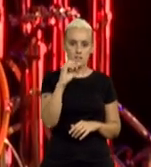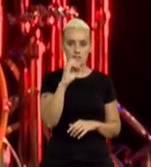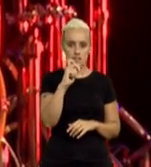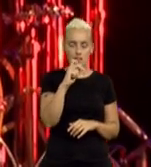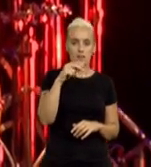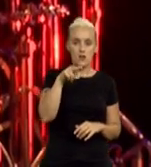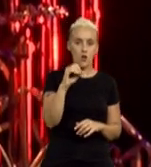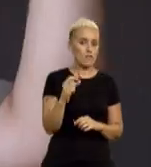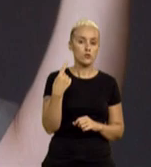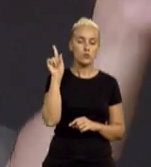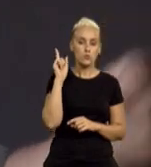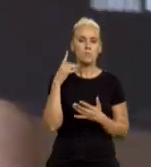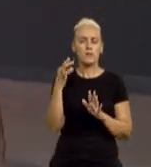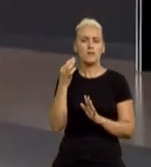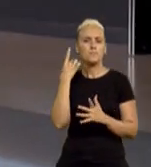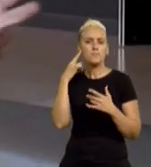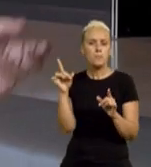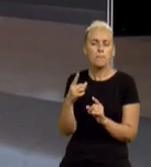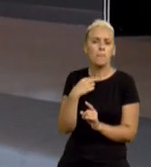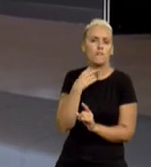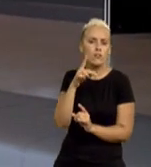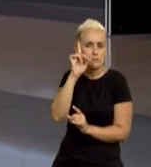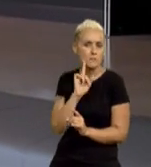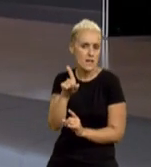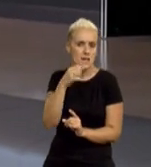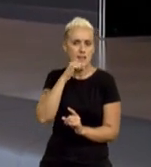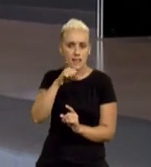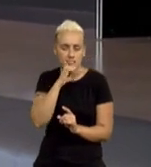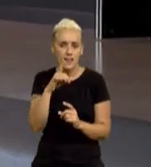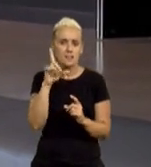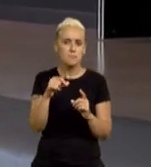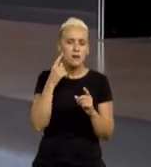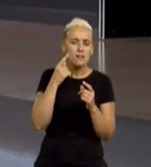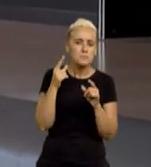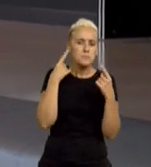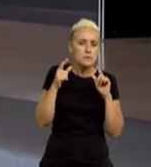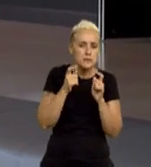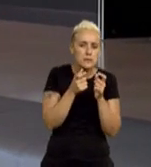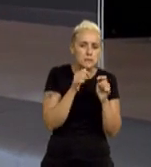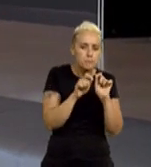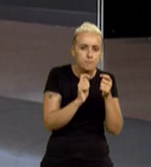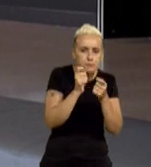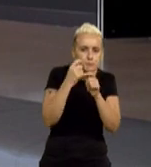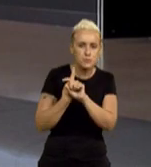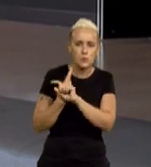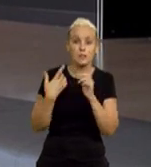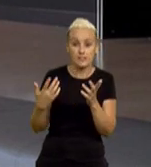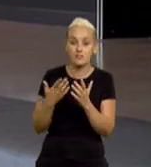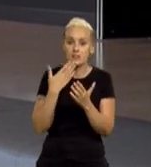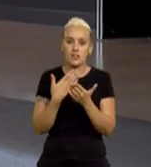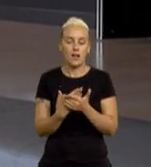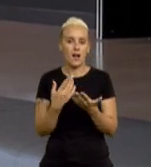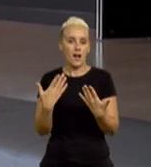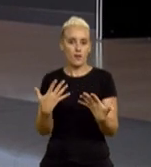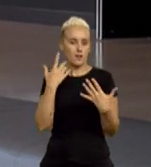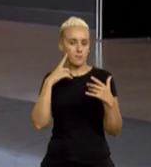Toilet Azeite, álbum, uma série de vozes da Raquel, com samplers e beats por trás, não sei quê. E agora está muito